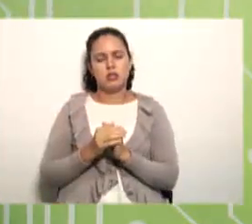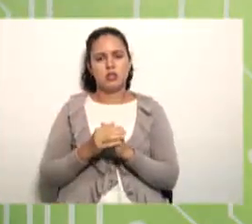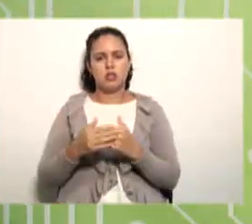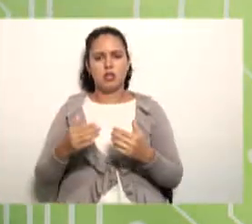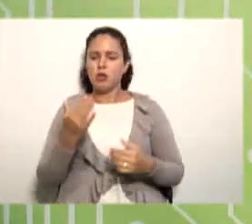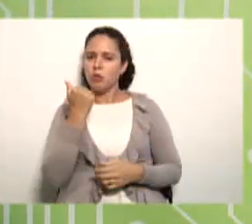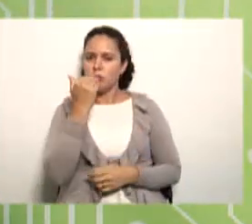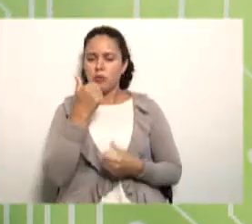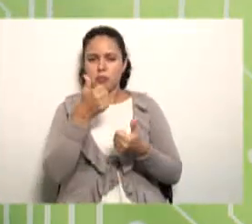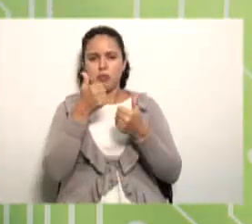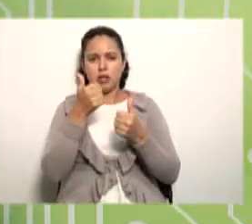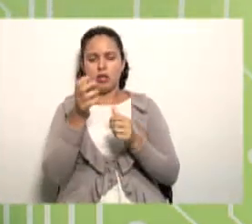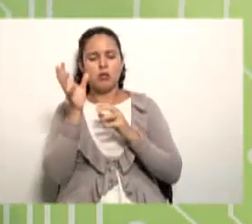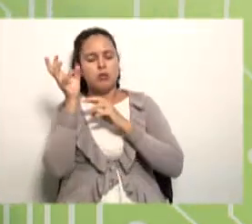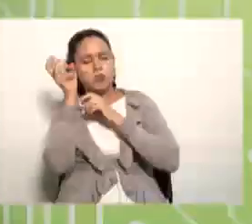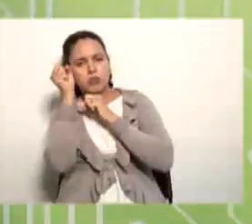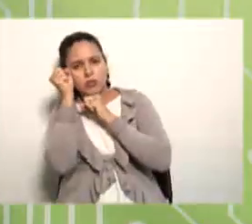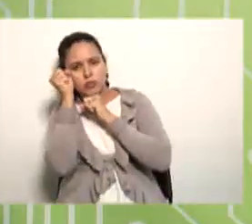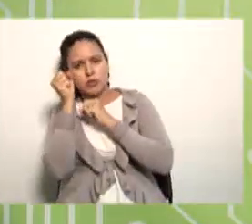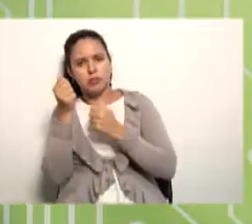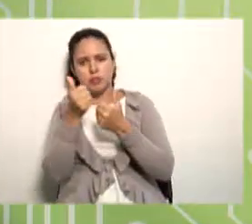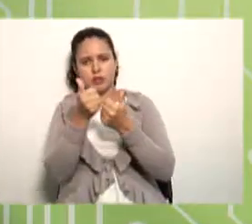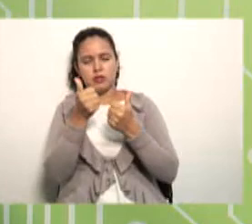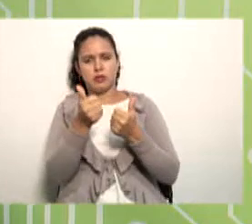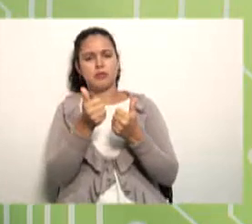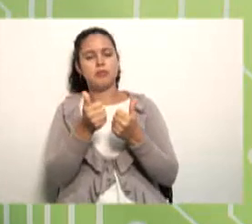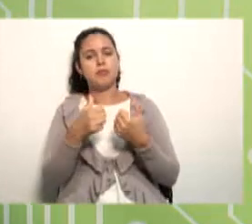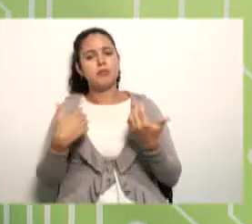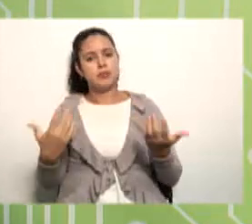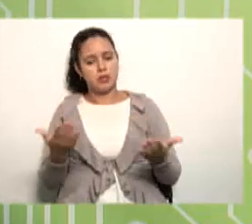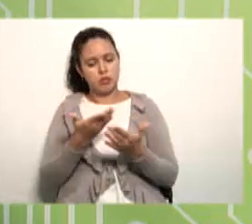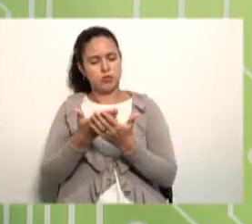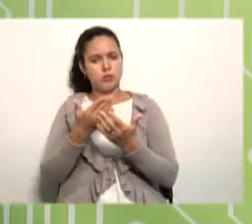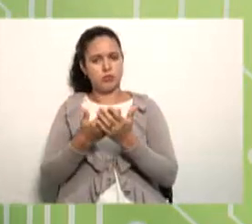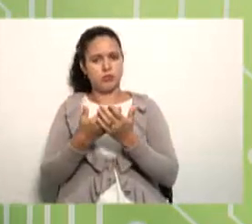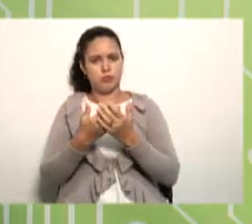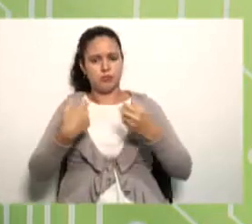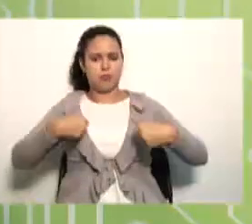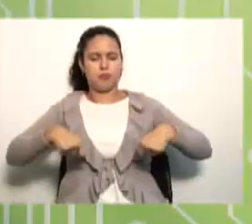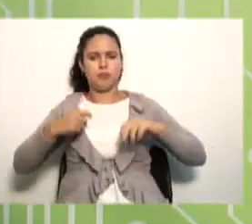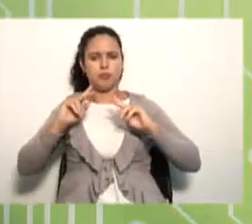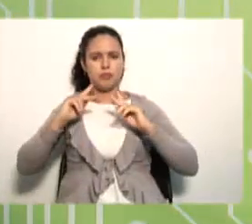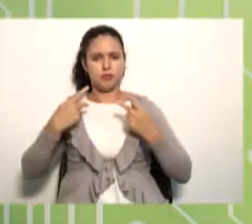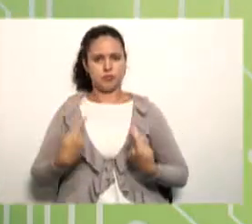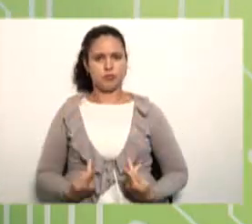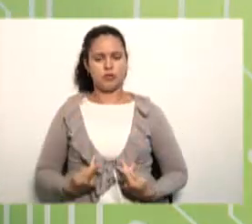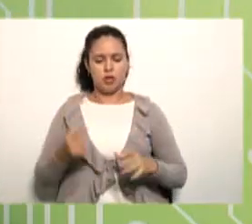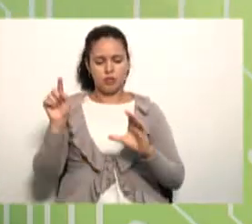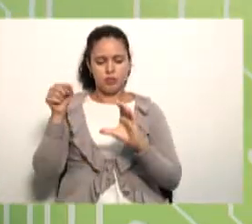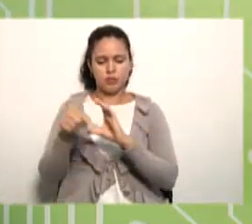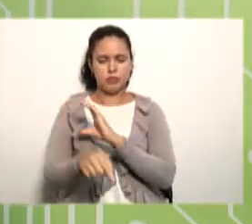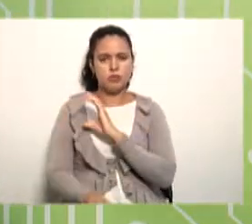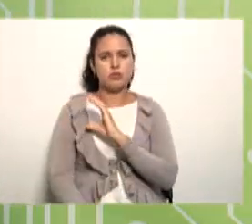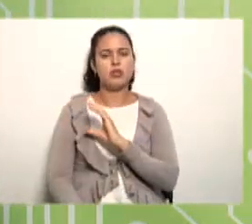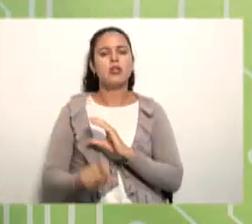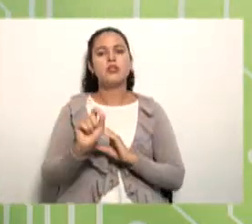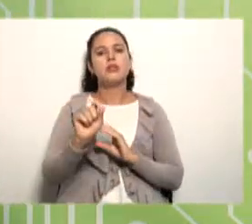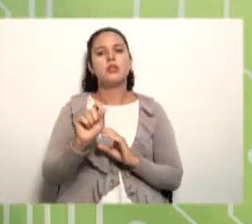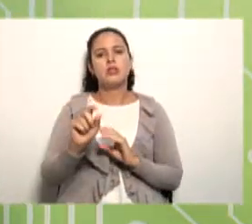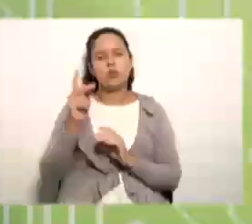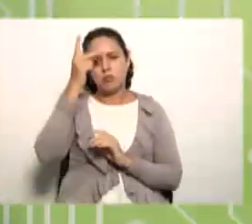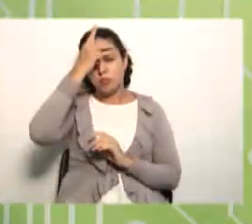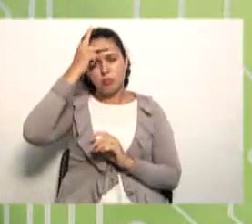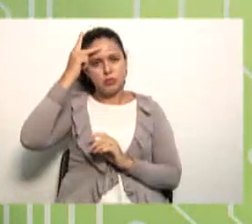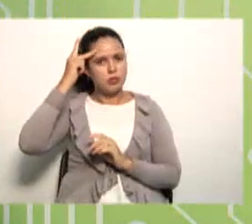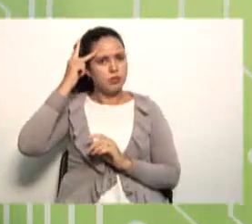conseguir dormir em paz. Esse estudo de necessidades humanas, ele foi aprofundado também por uma pessoa que estudou na área de psicologia,